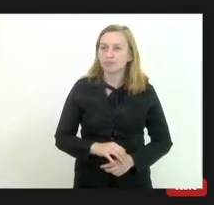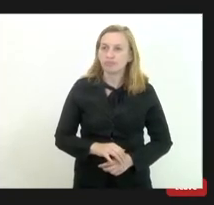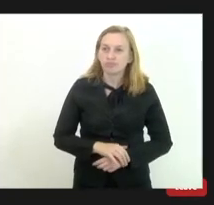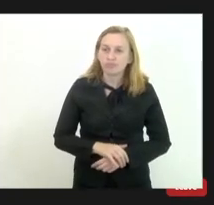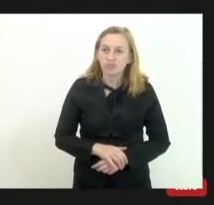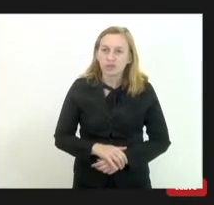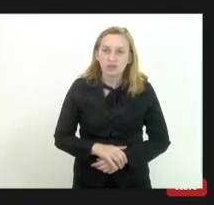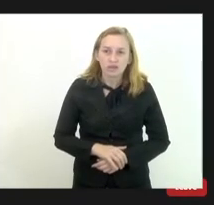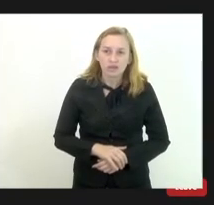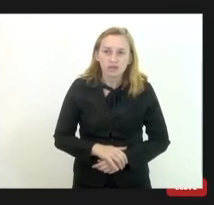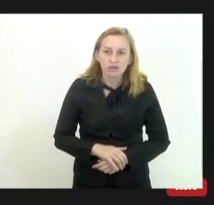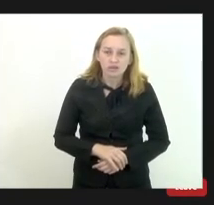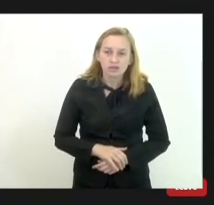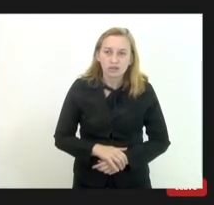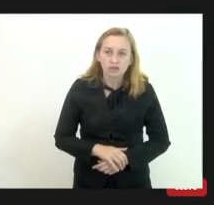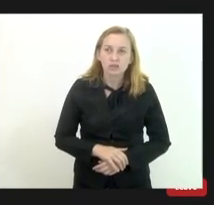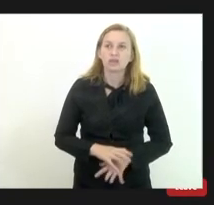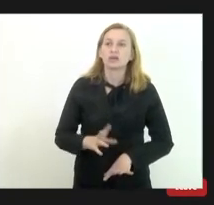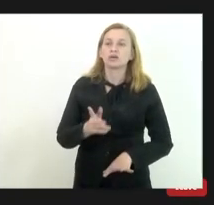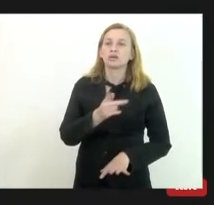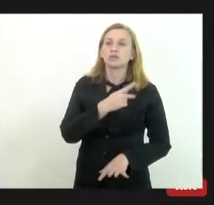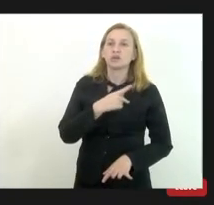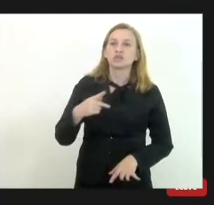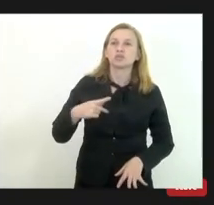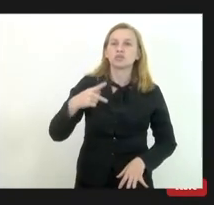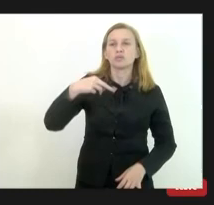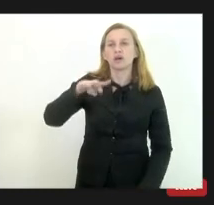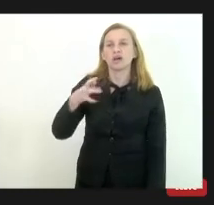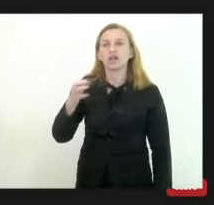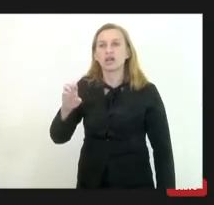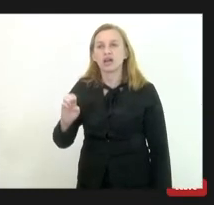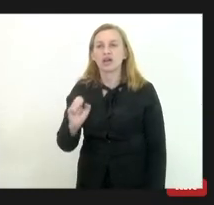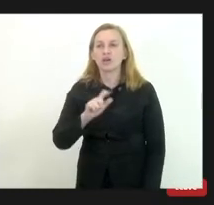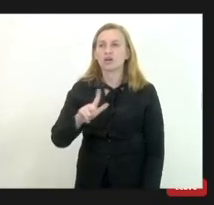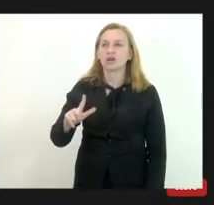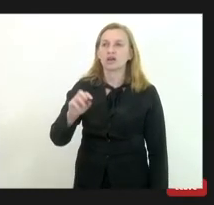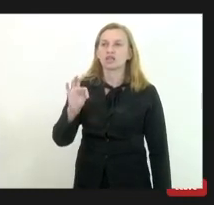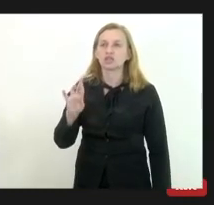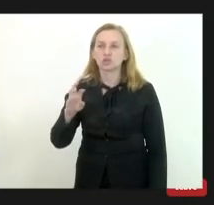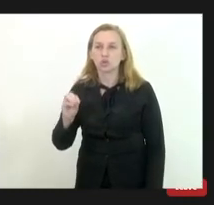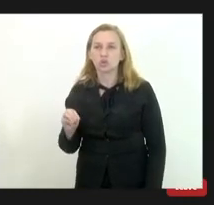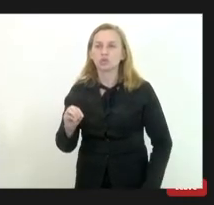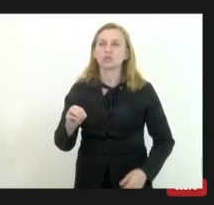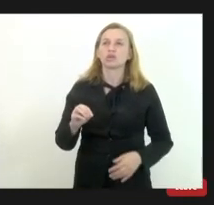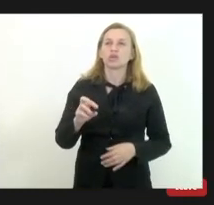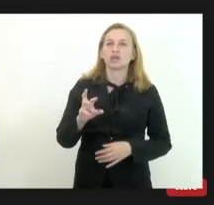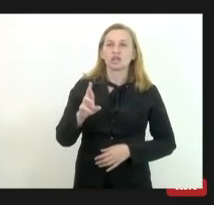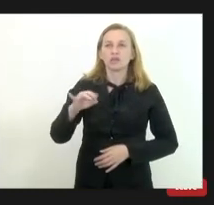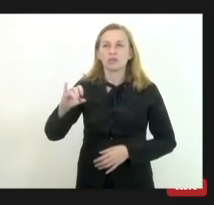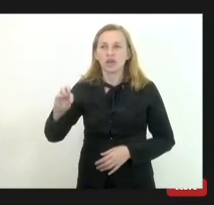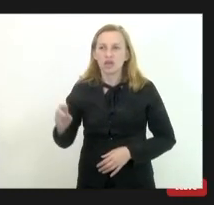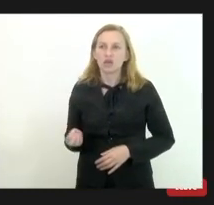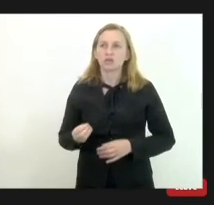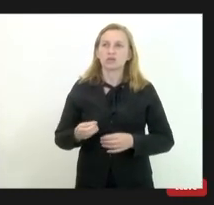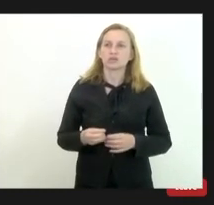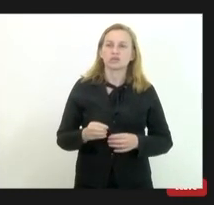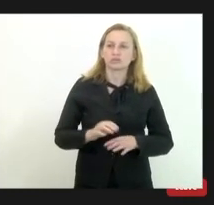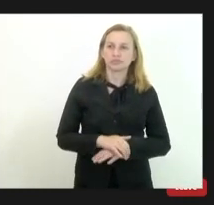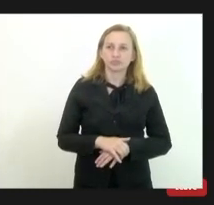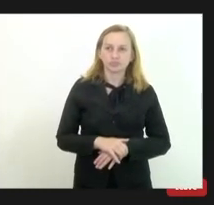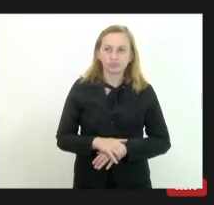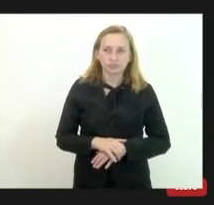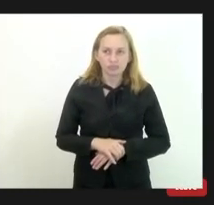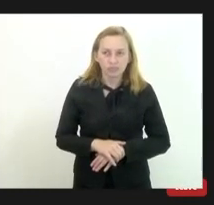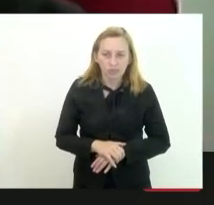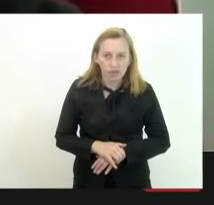Agradecer a presença do pastor Manuel Antônio, que preside, Manuel Antônio Ribeiro, que preside a Assembleia de Deus da